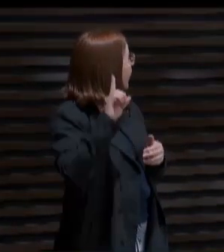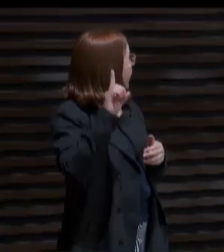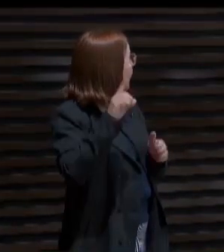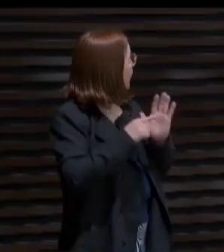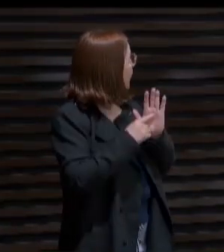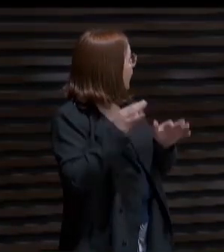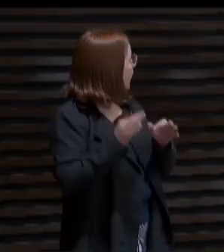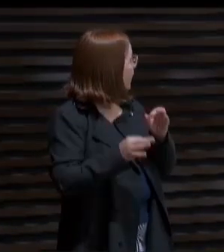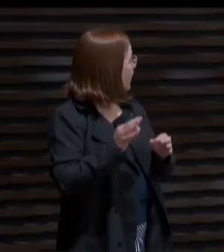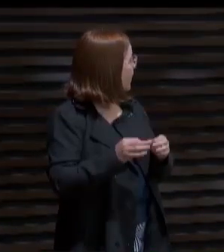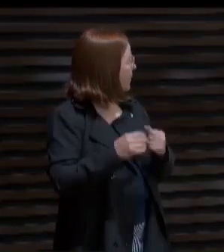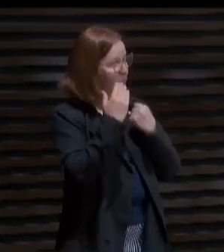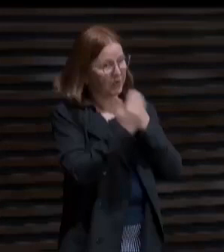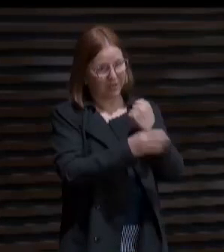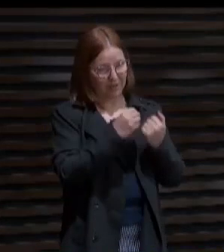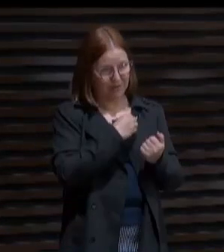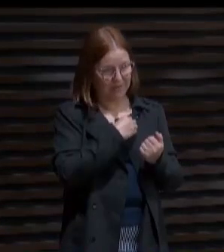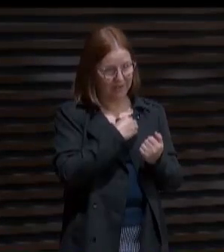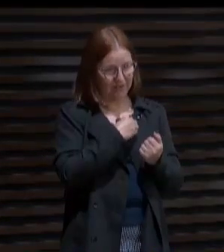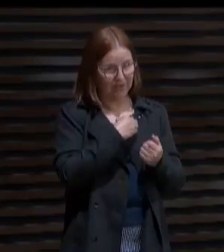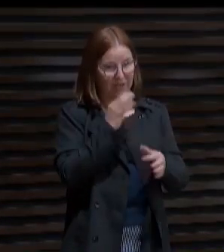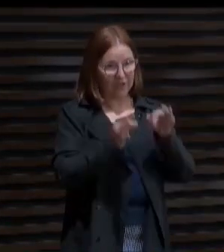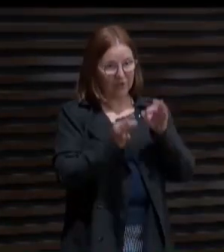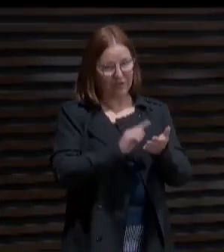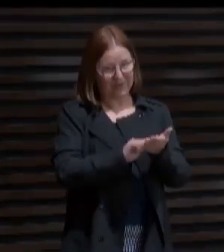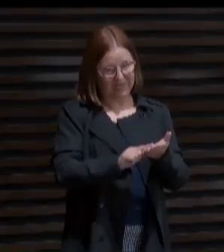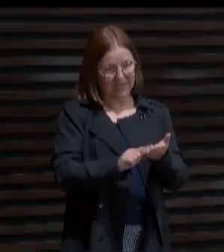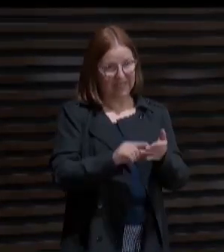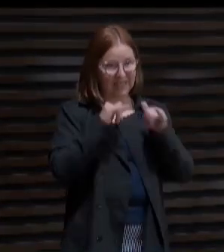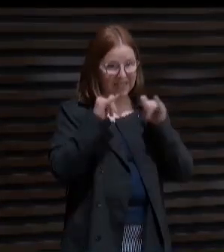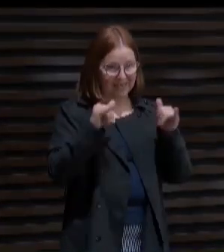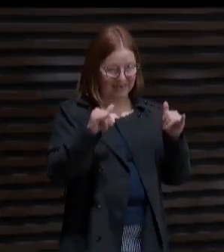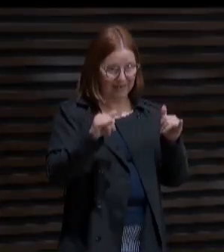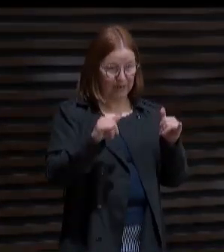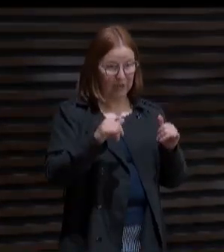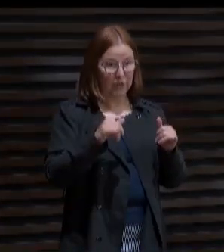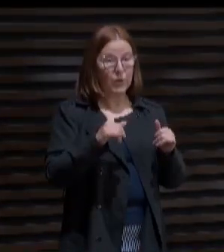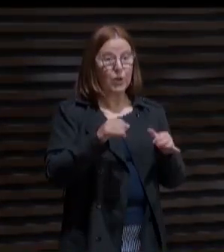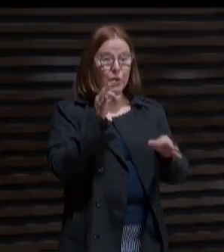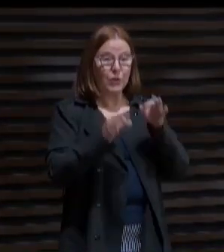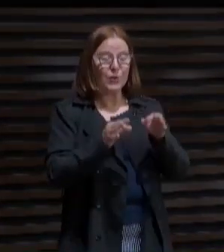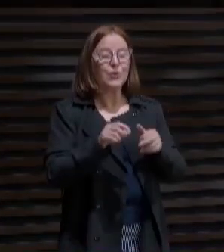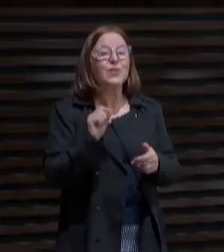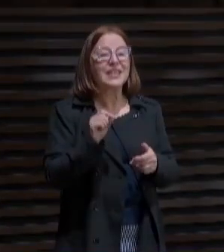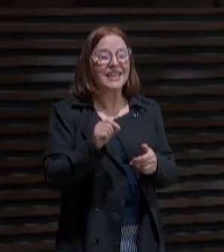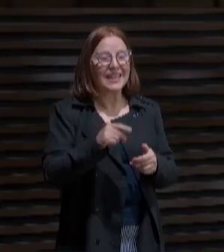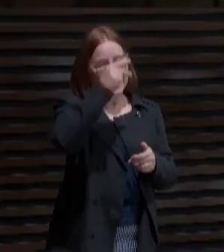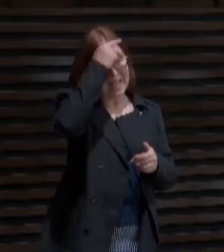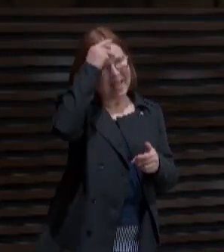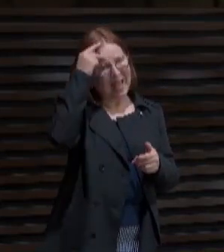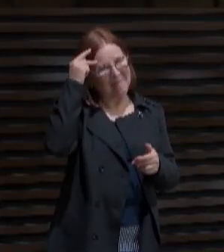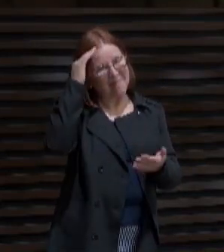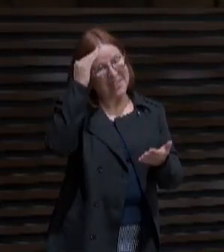justificador, declarando justo o pecador que crê em Jesus. Amém. Olha o que o texto diz